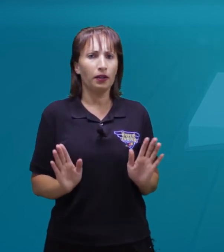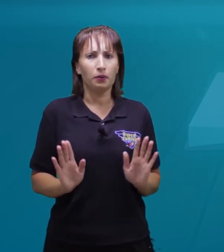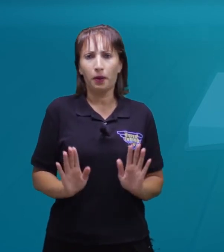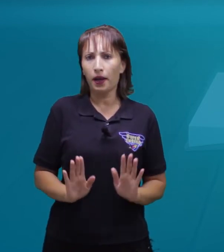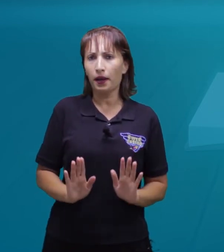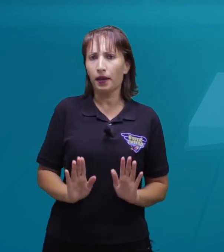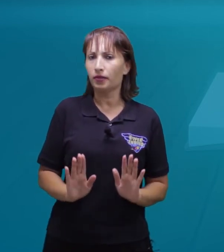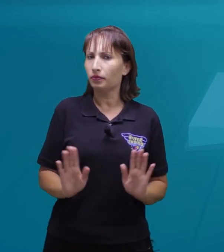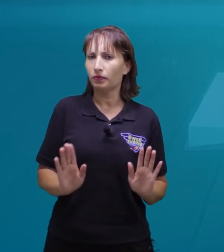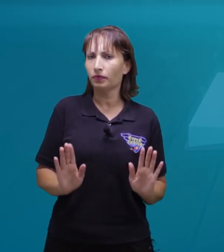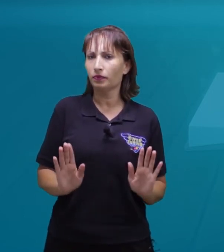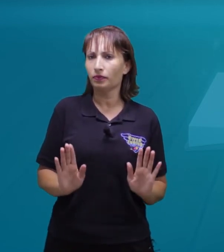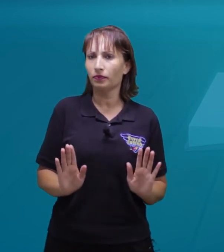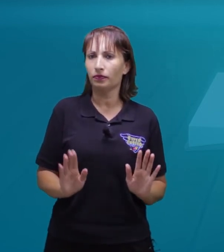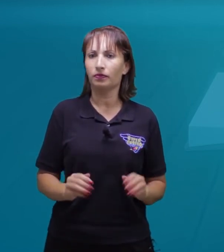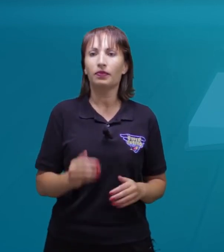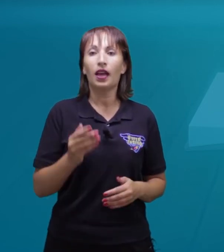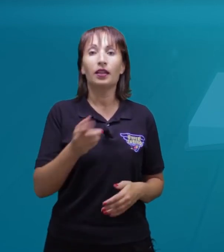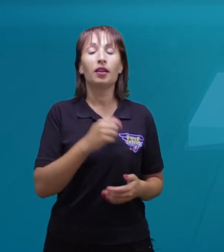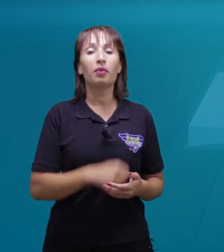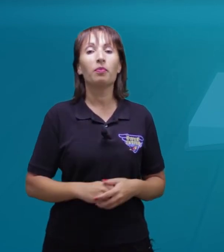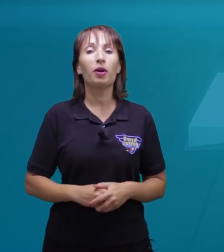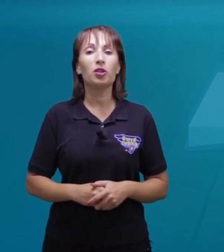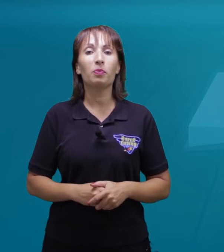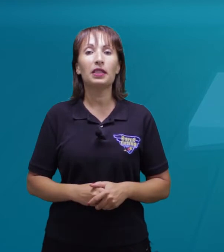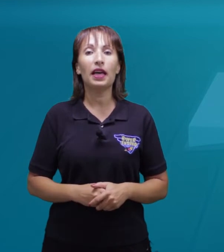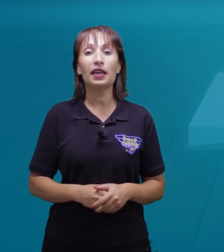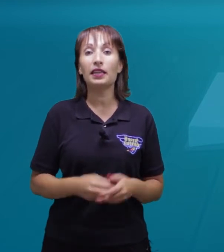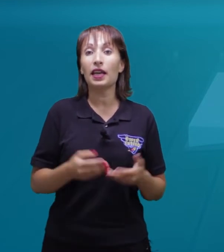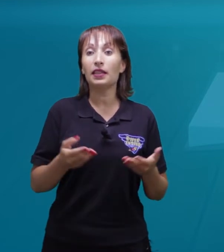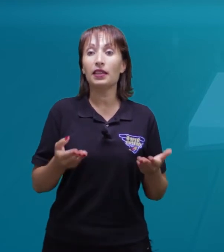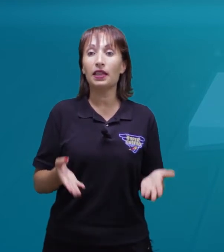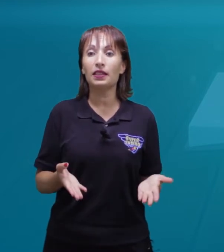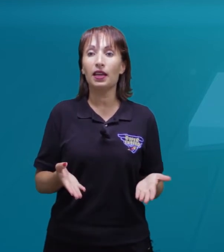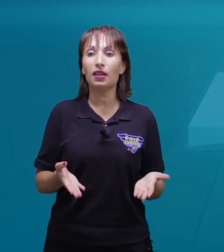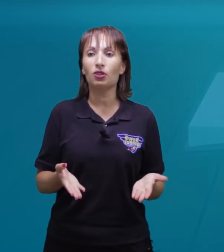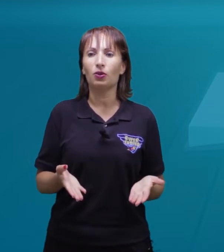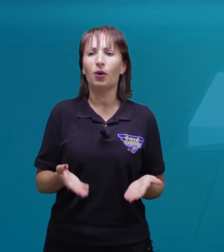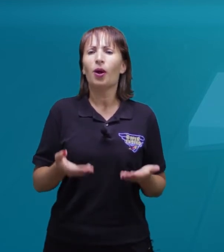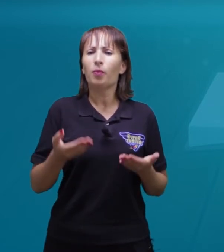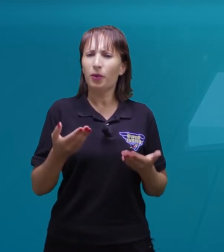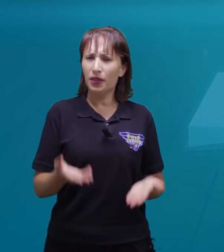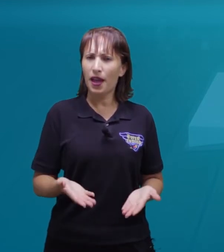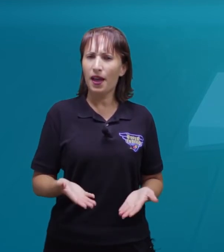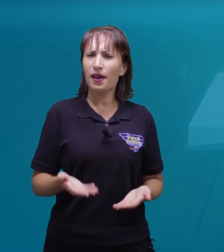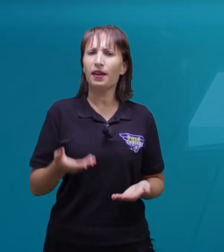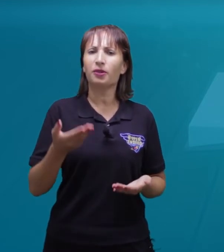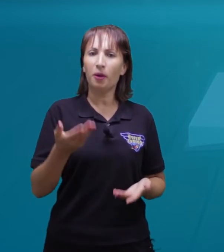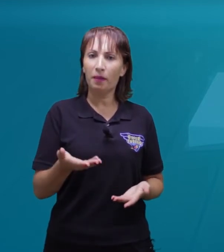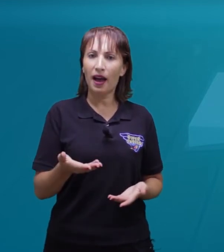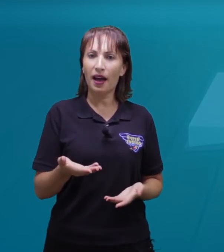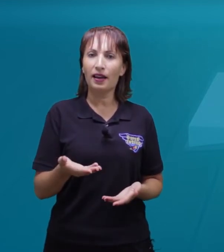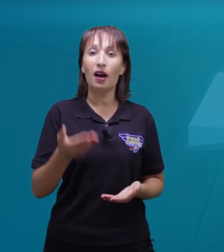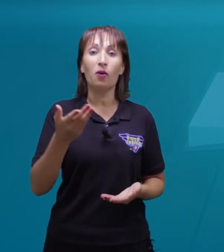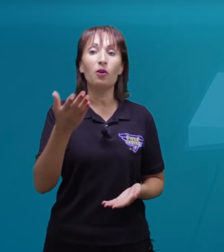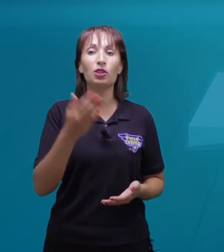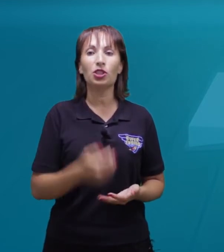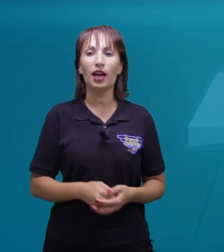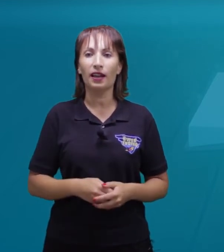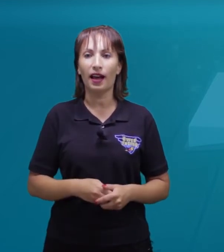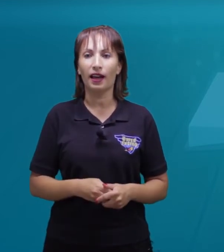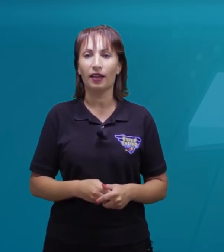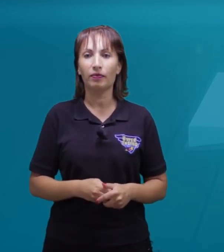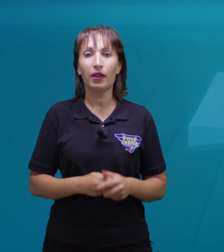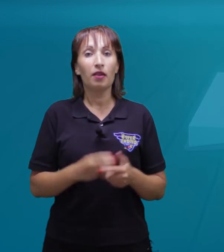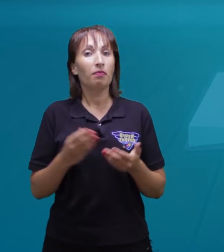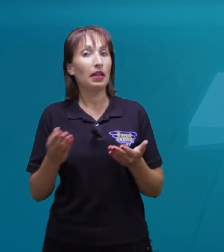Uai ué um também pode estressar a ideia de desejo poderá Tomara